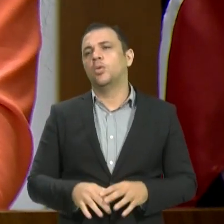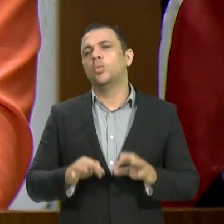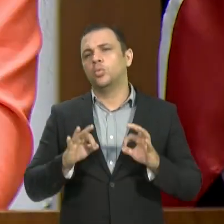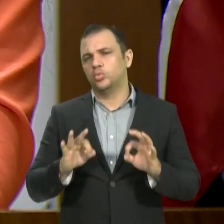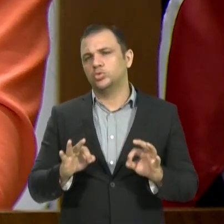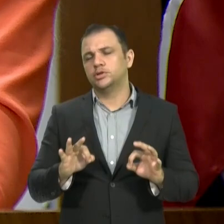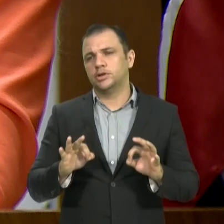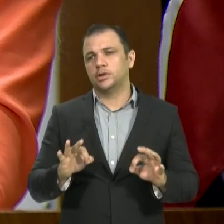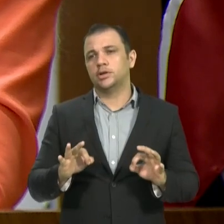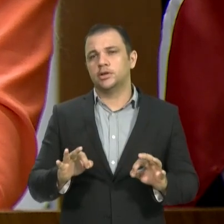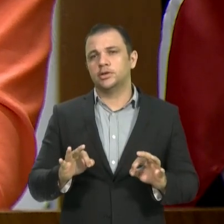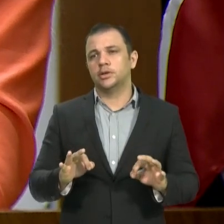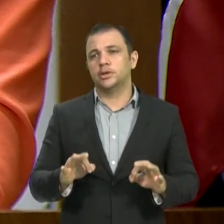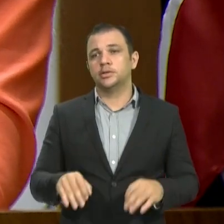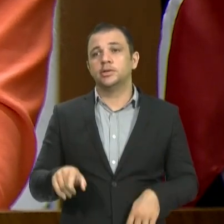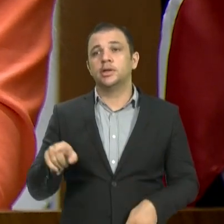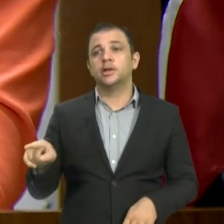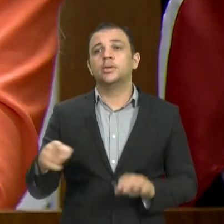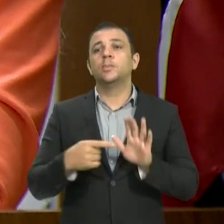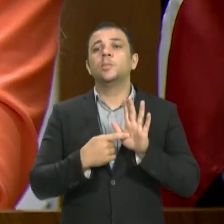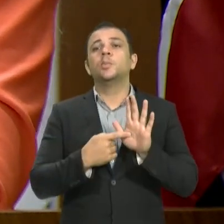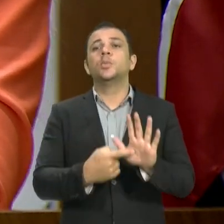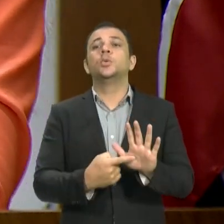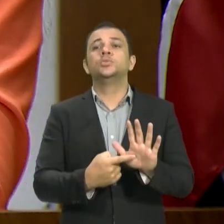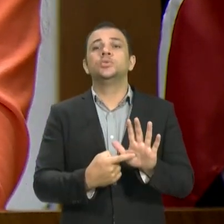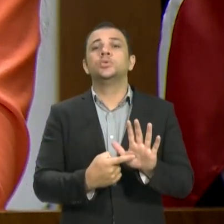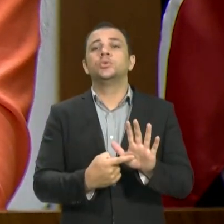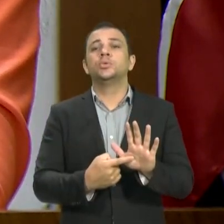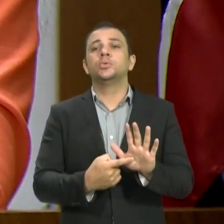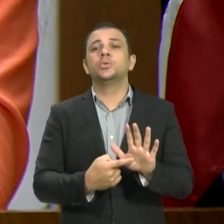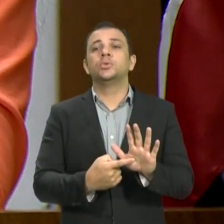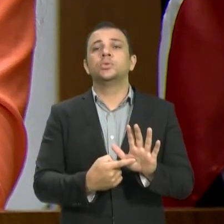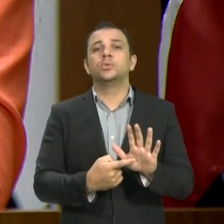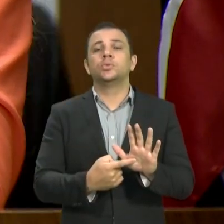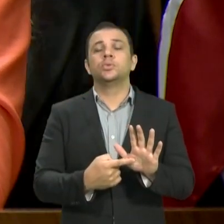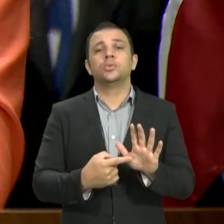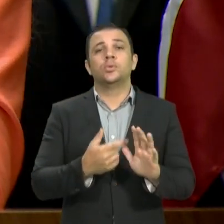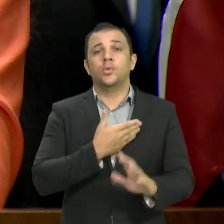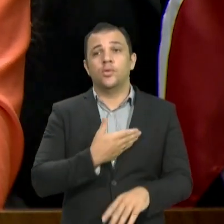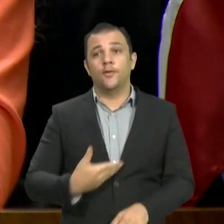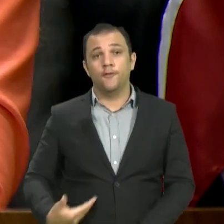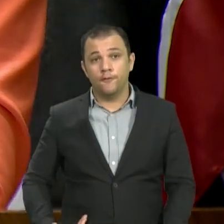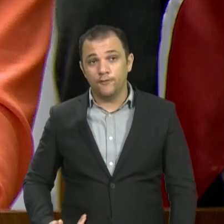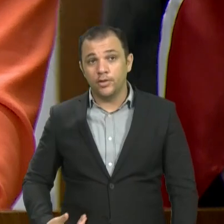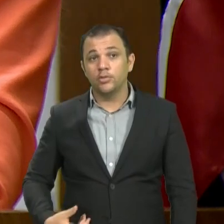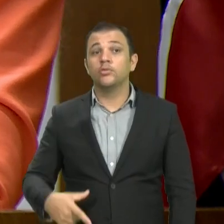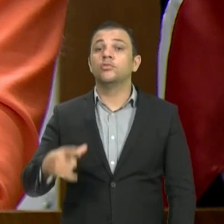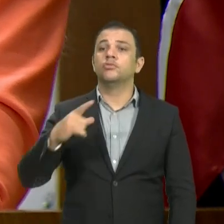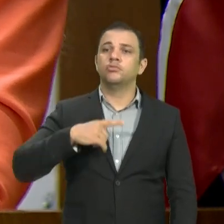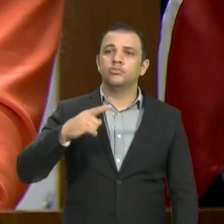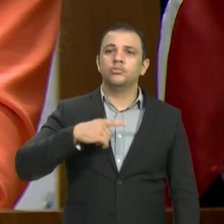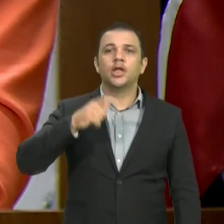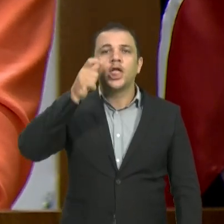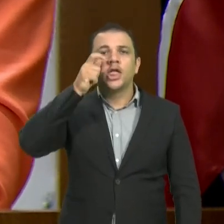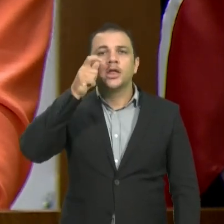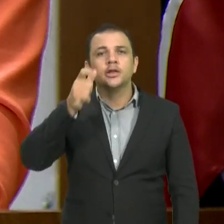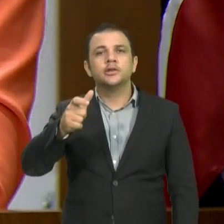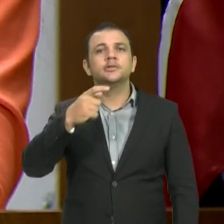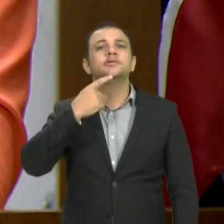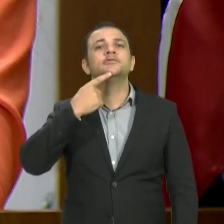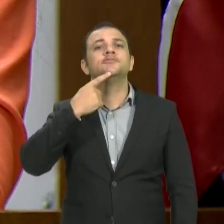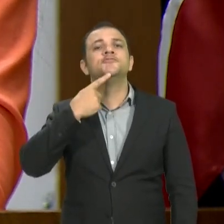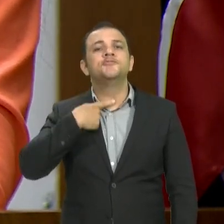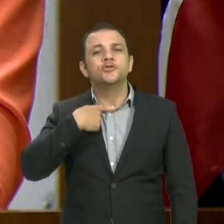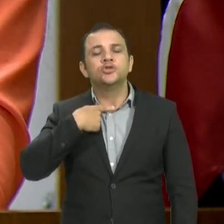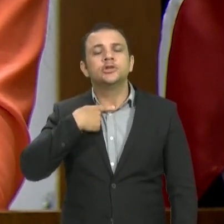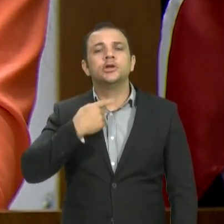demonstrou sua vontade cada vez maior de fazer com que o